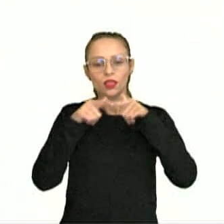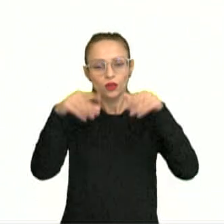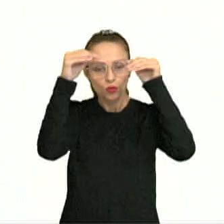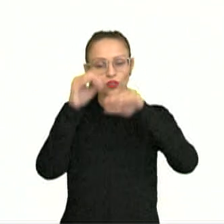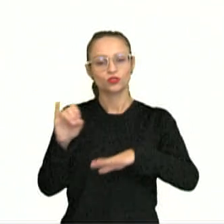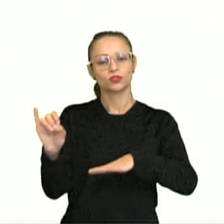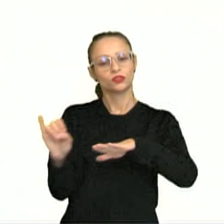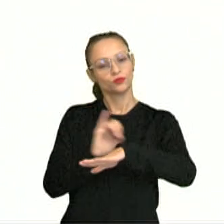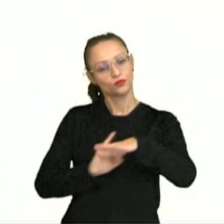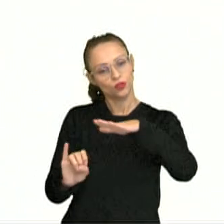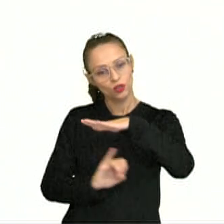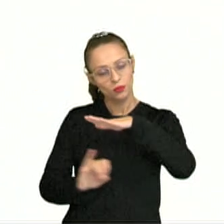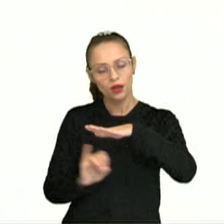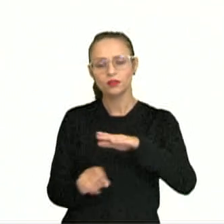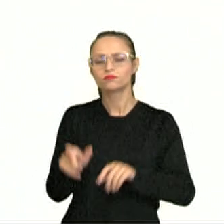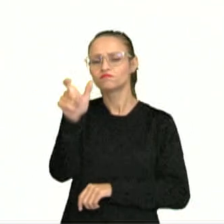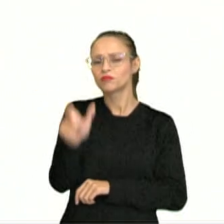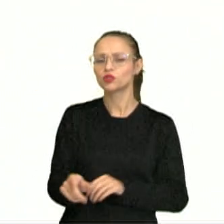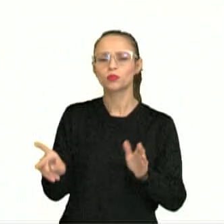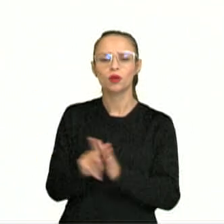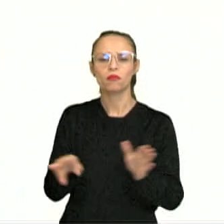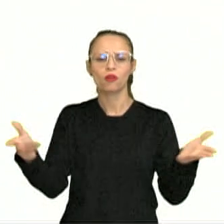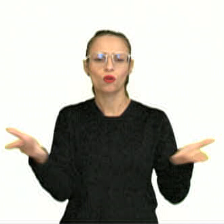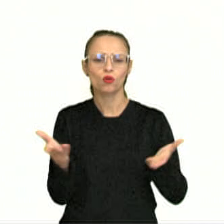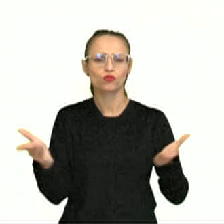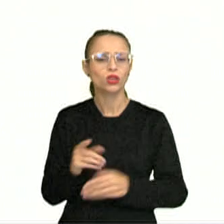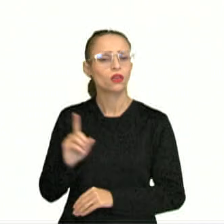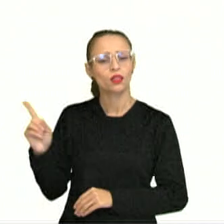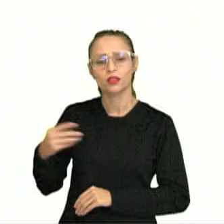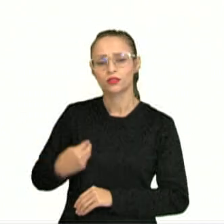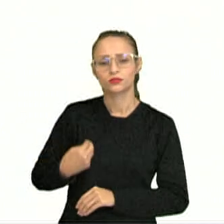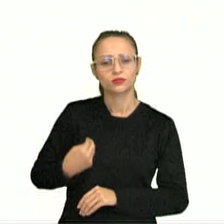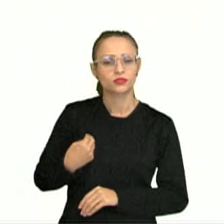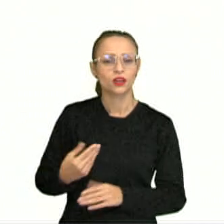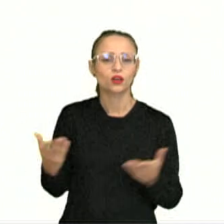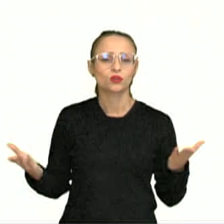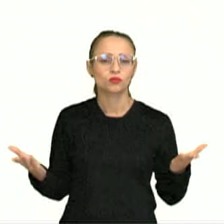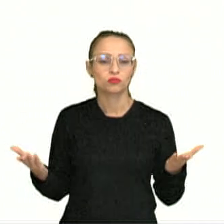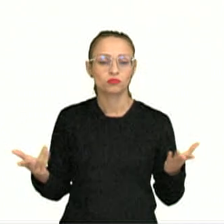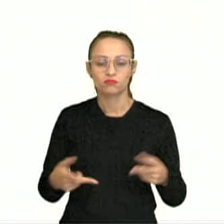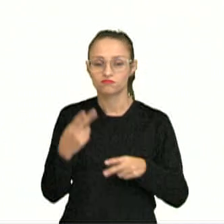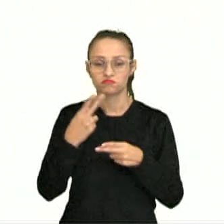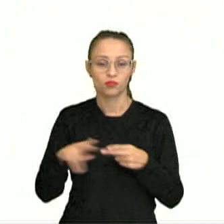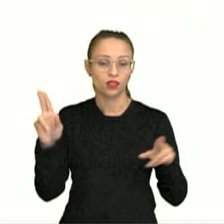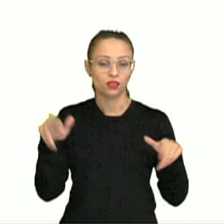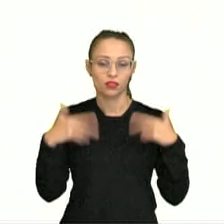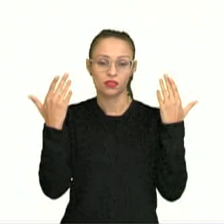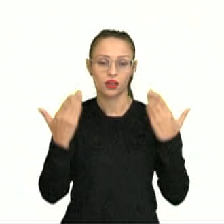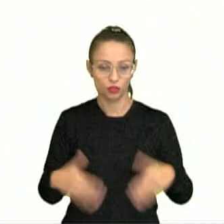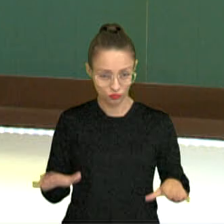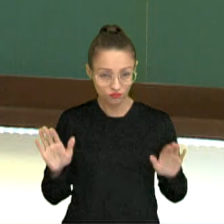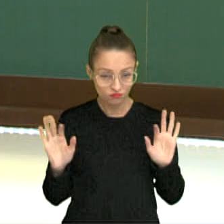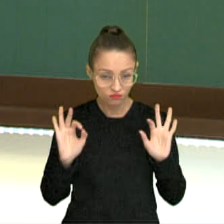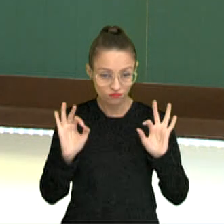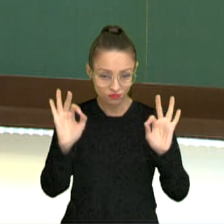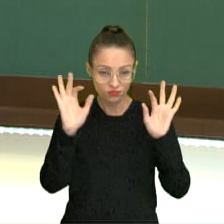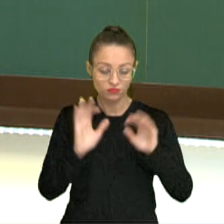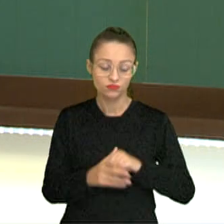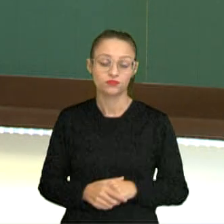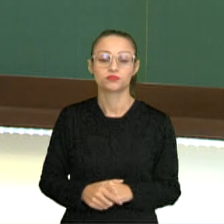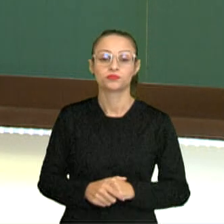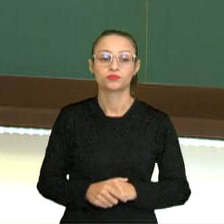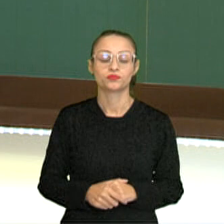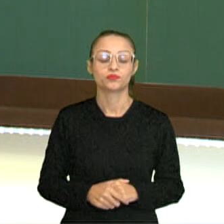a personagem da atualidade e ele está praticamente sem roupa. De acordo? Vamos a